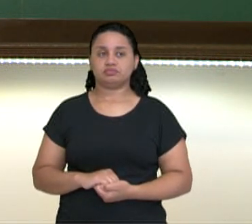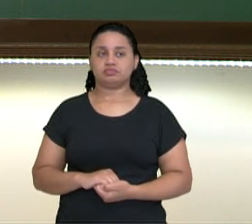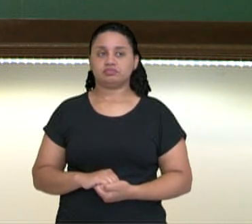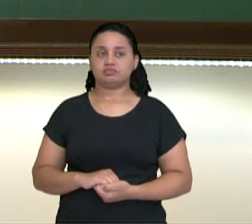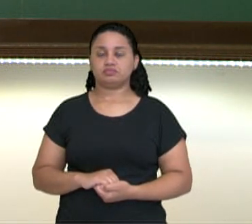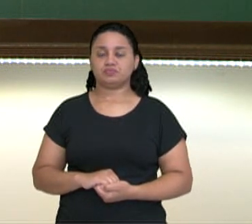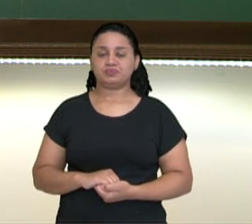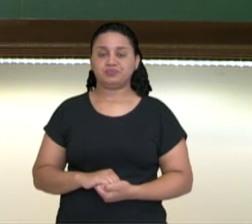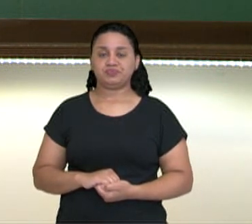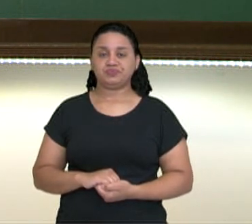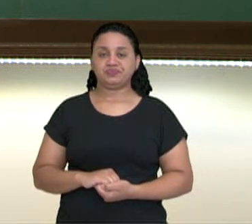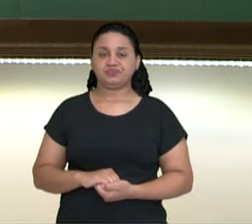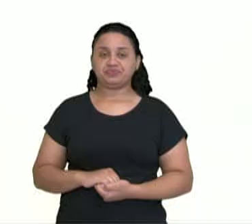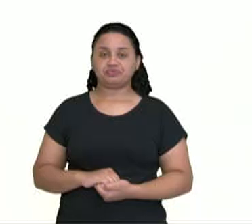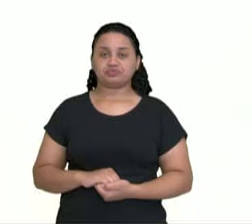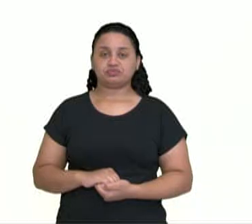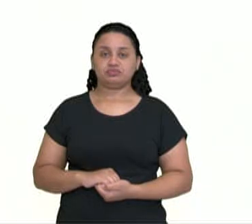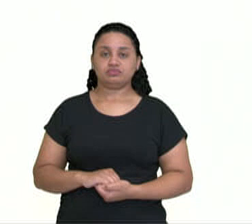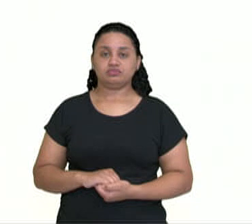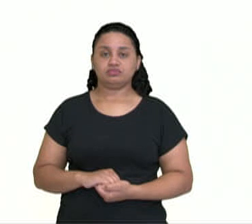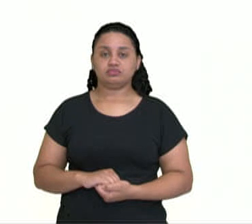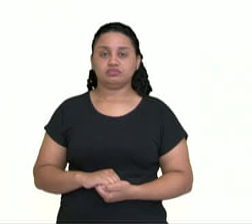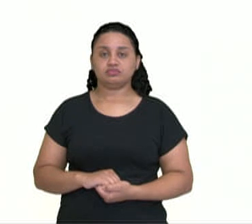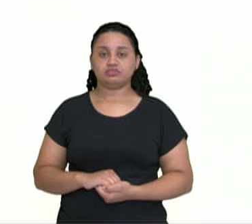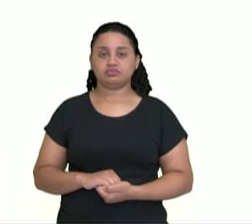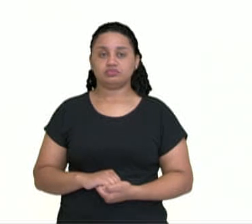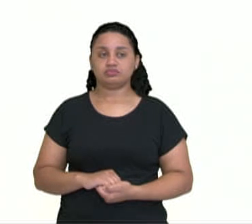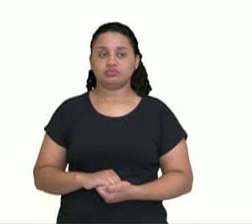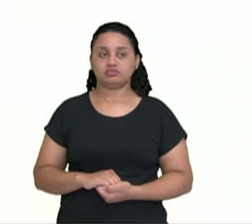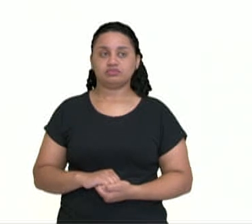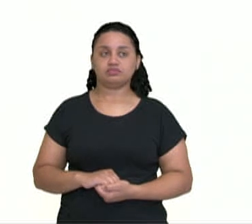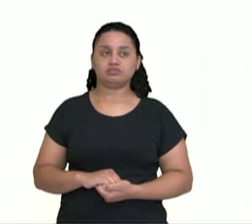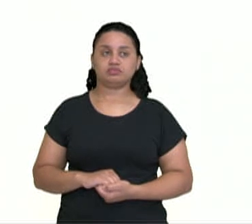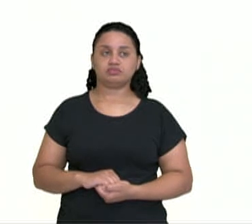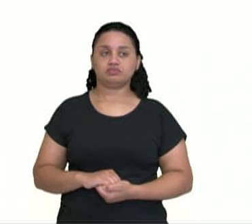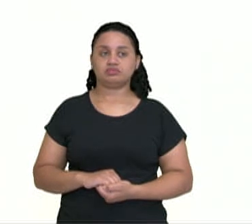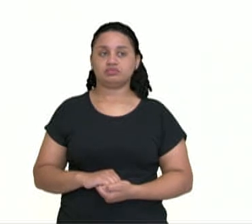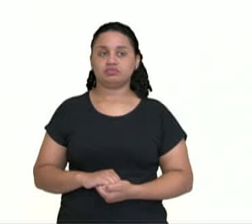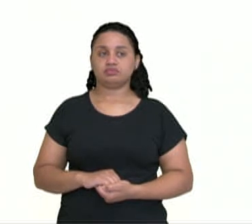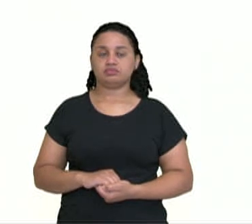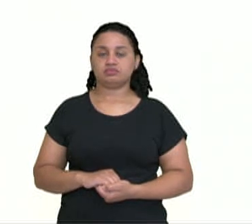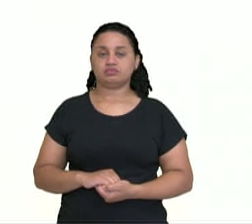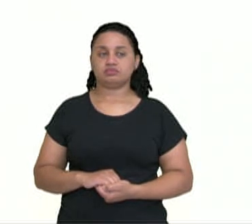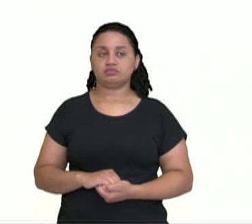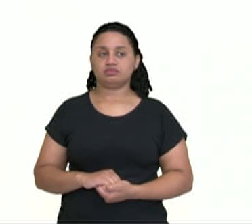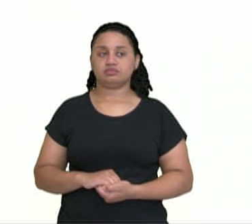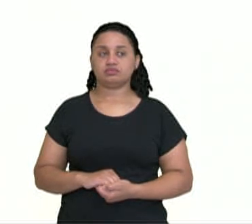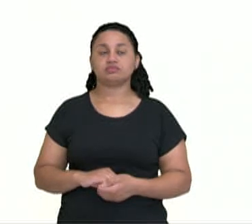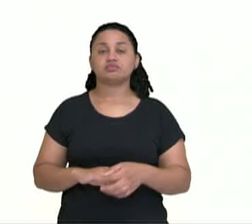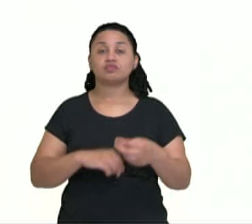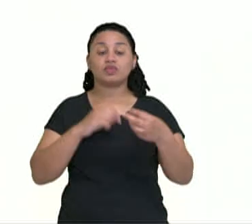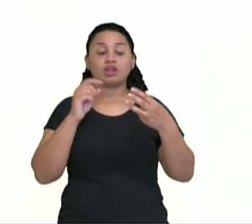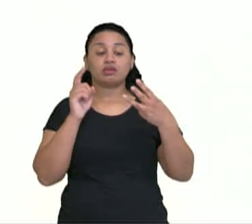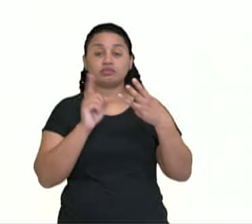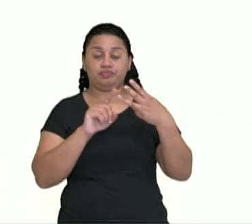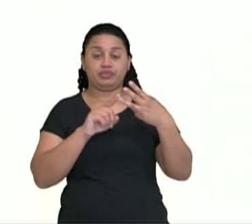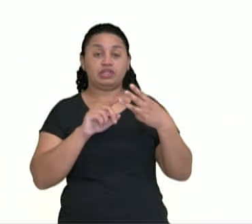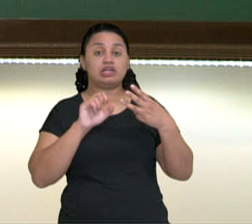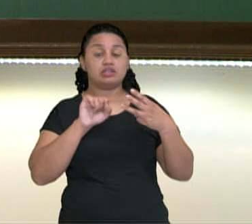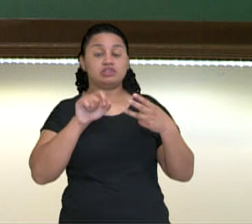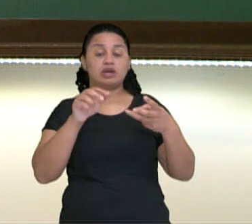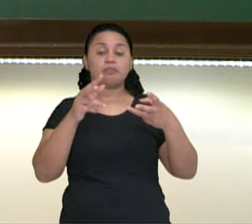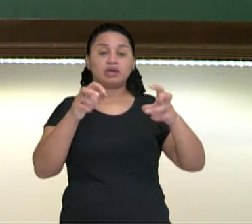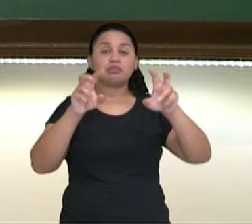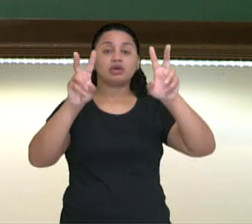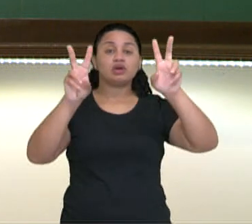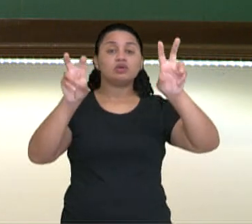the headline doesn't match to the topic of the text, it's probably fake. Se você olhar o título da